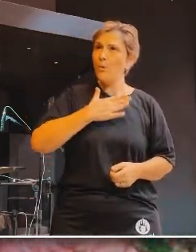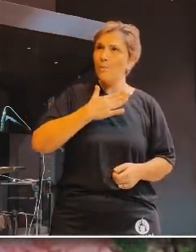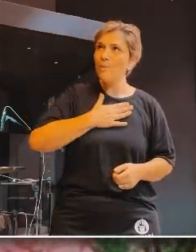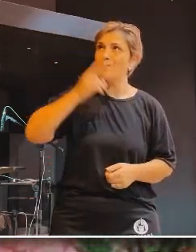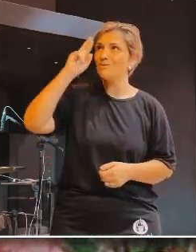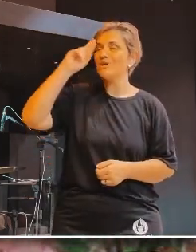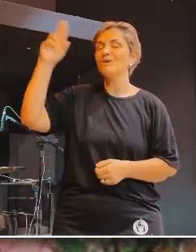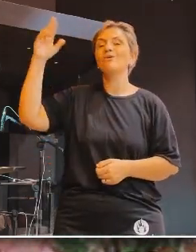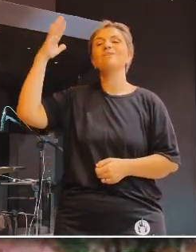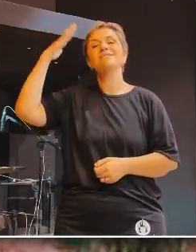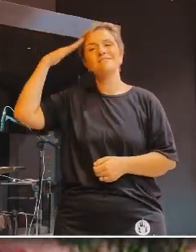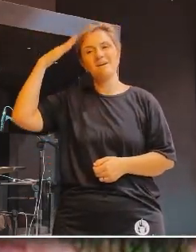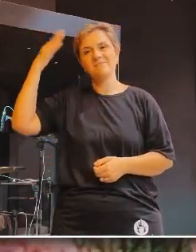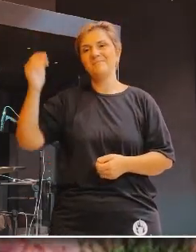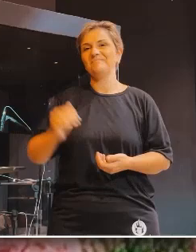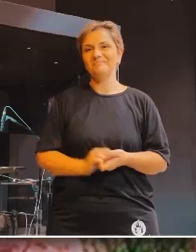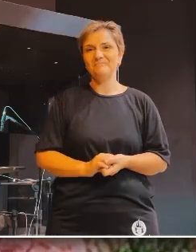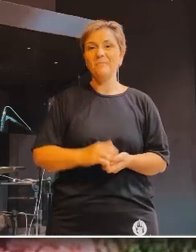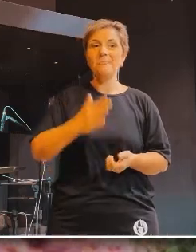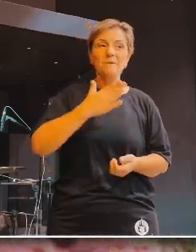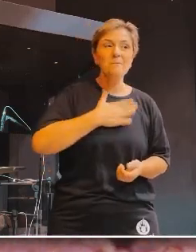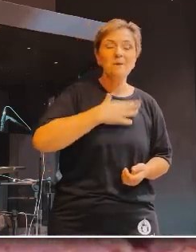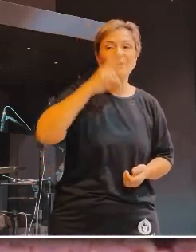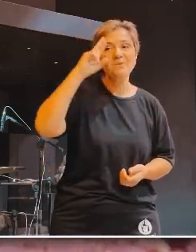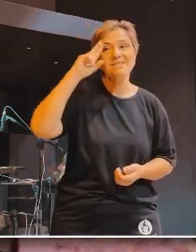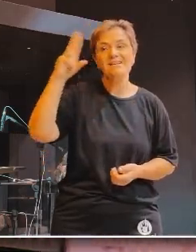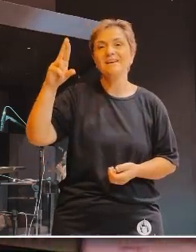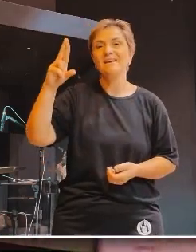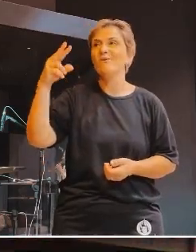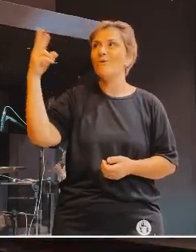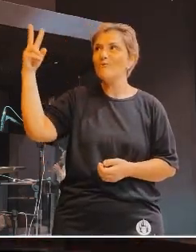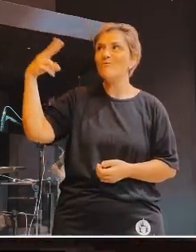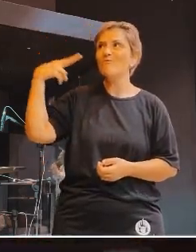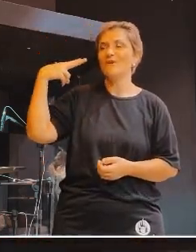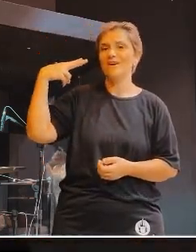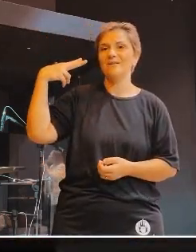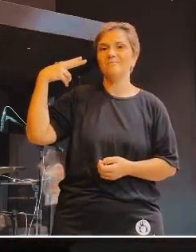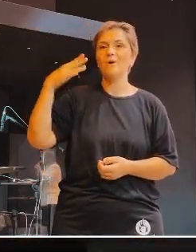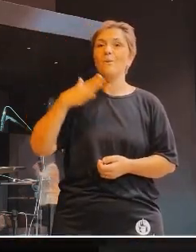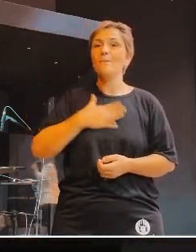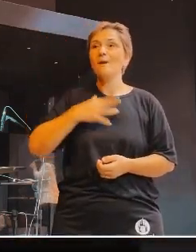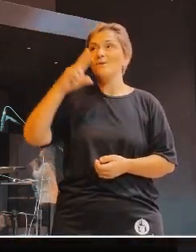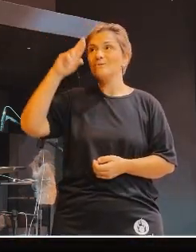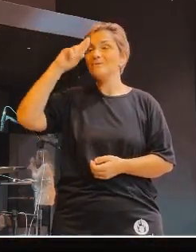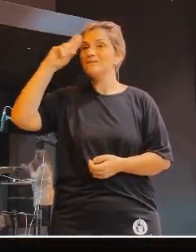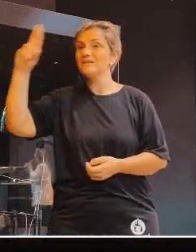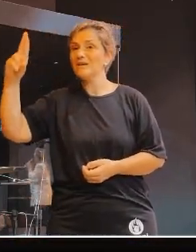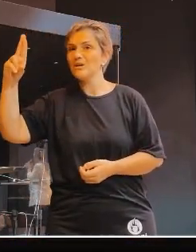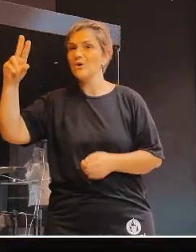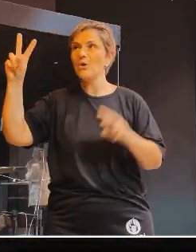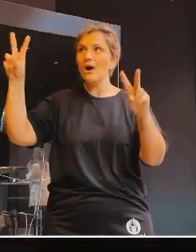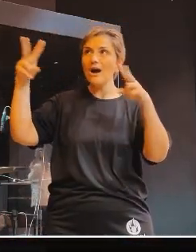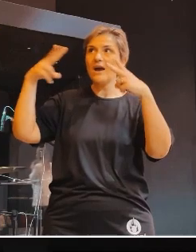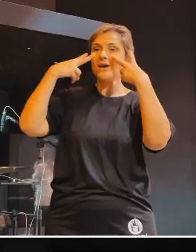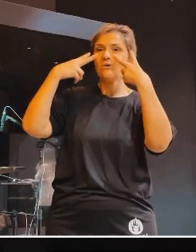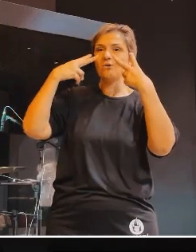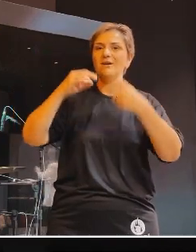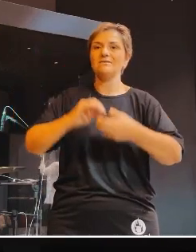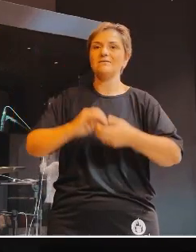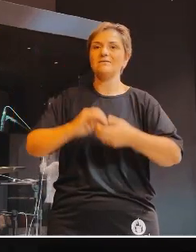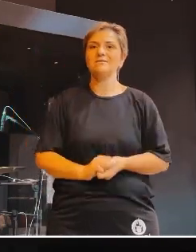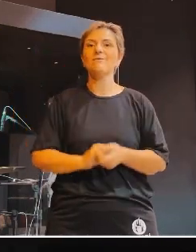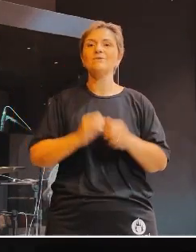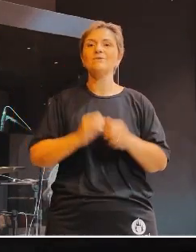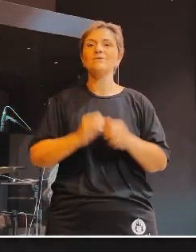Senhor sabe. O meu Senhor vê, o meu Senhor reconhece. Você